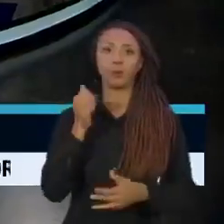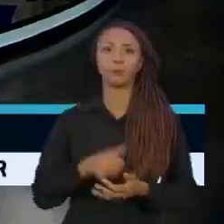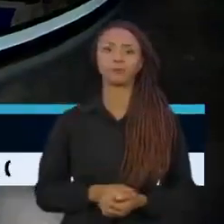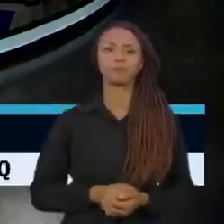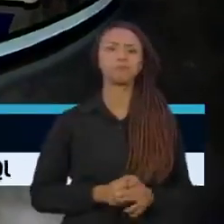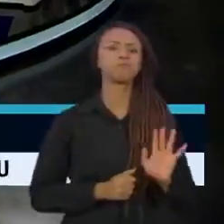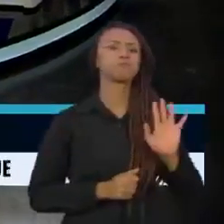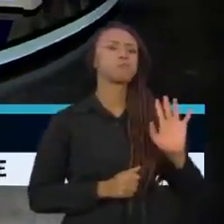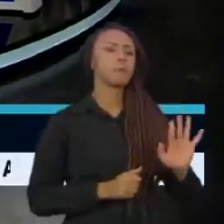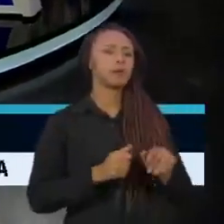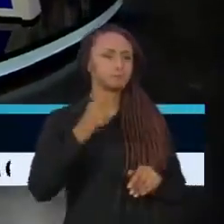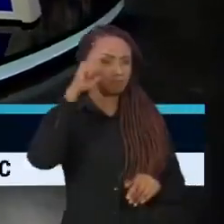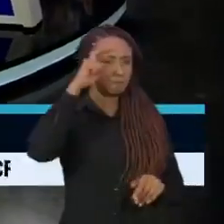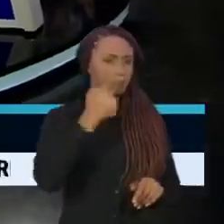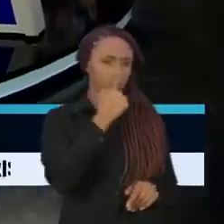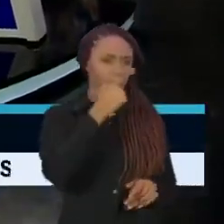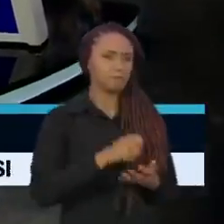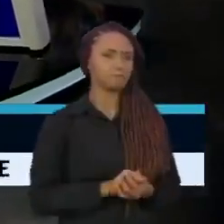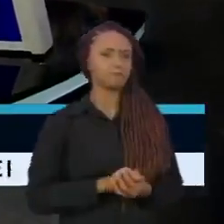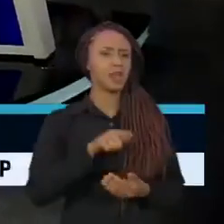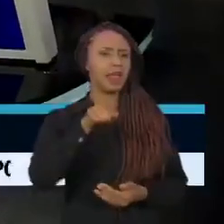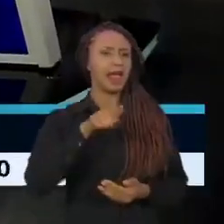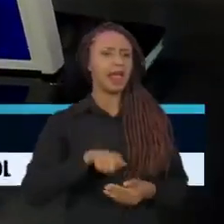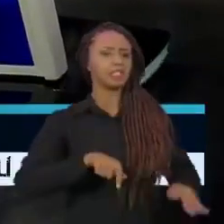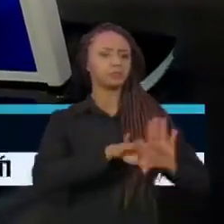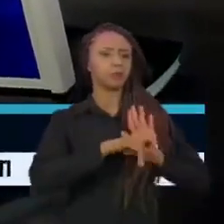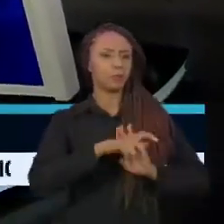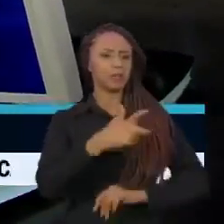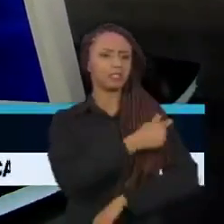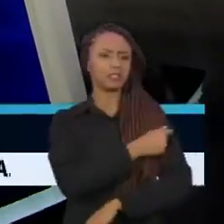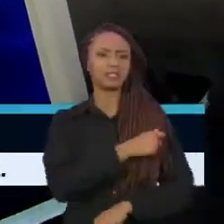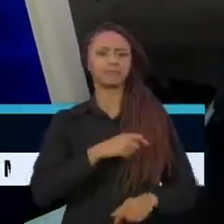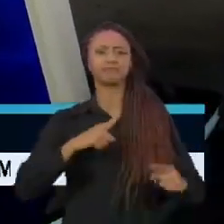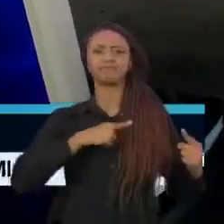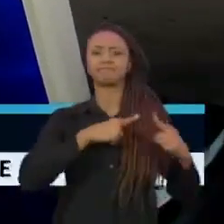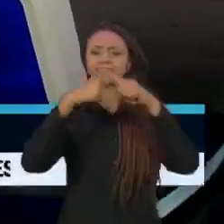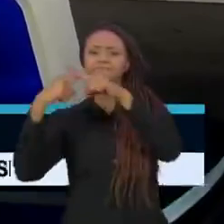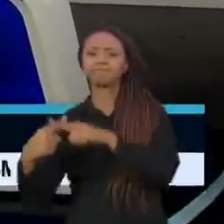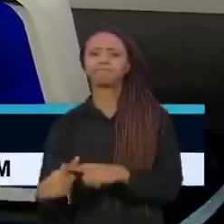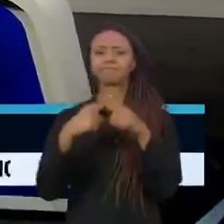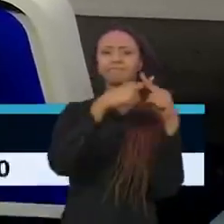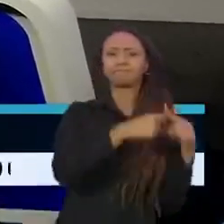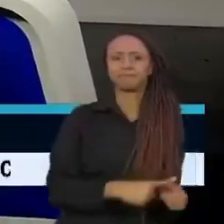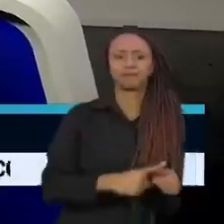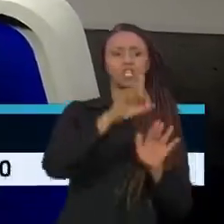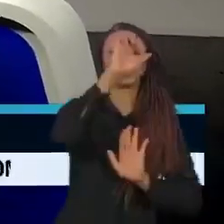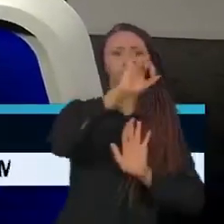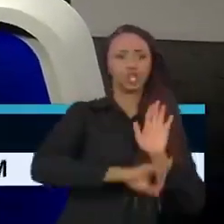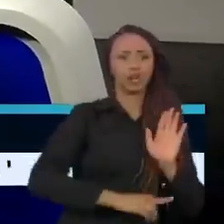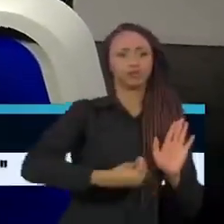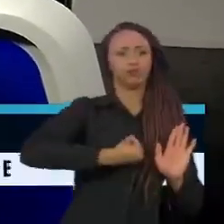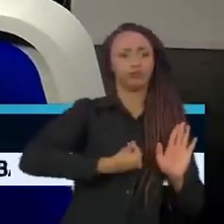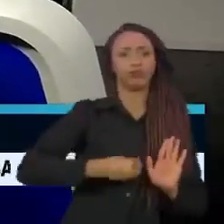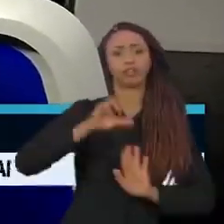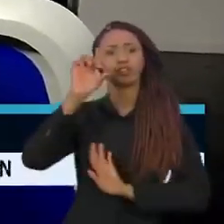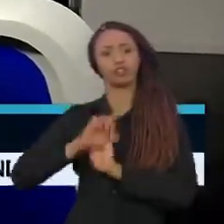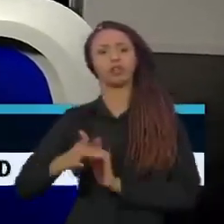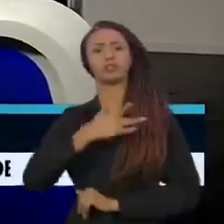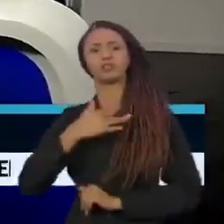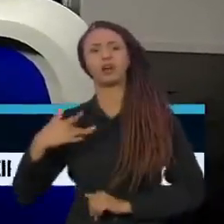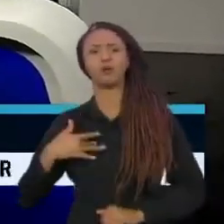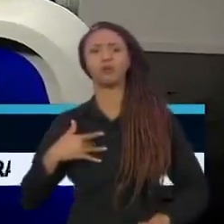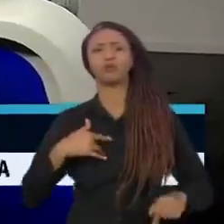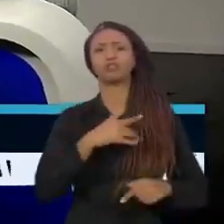os sapatos com vídeo mantém aceso o debate sobre direitos individuais versus direito à Vida e direito à saúde pública em plena